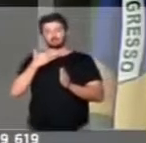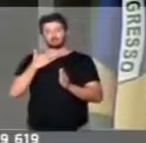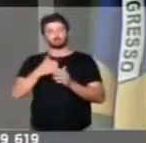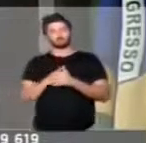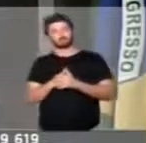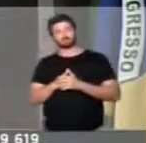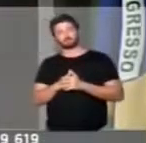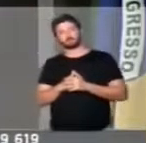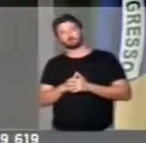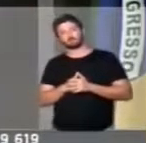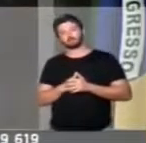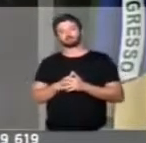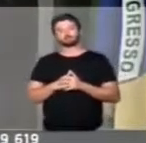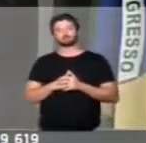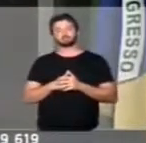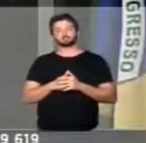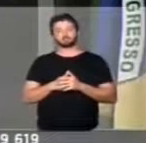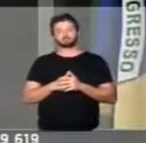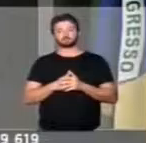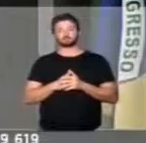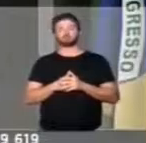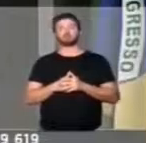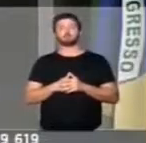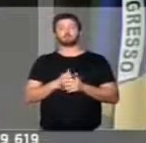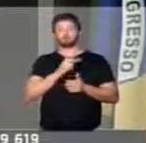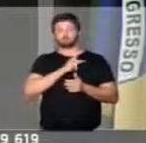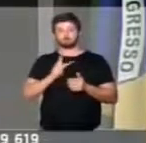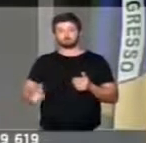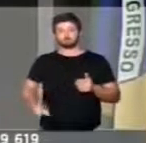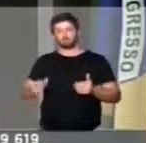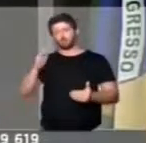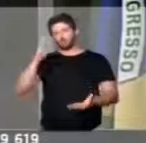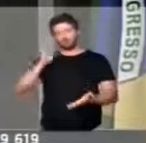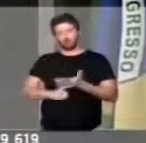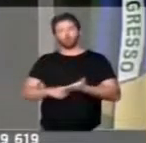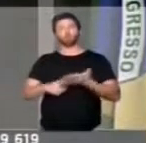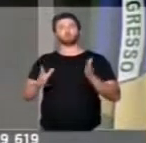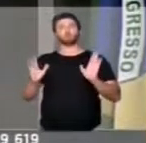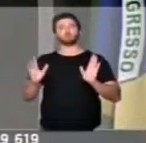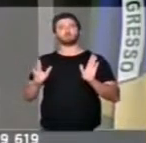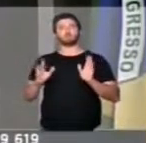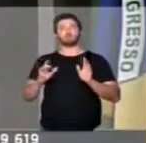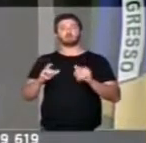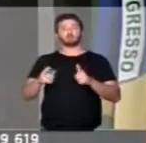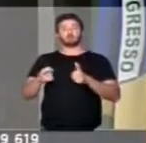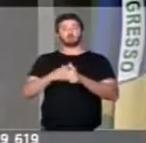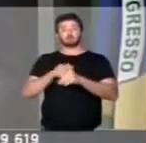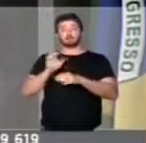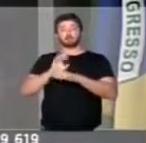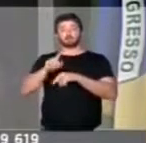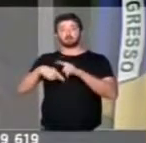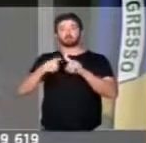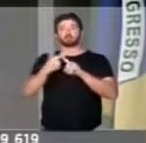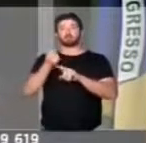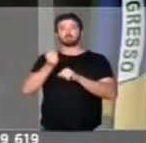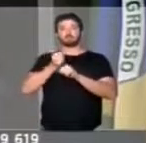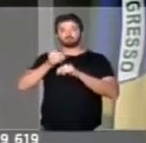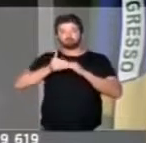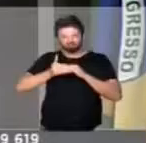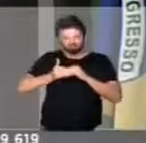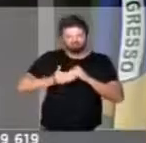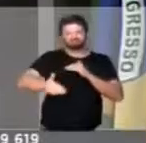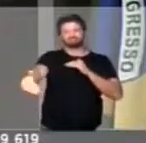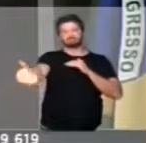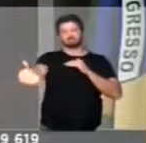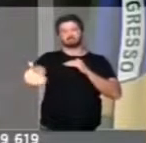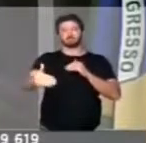ano. É, o presidente concordou em alongar dívidas estaduais com a União por mais 20 anos, uma